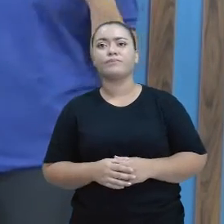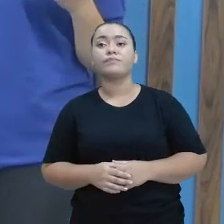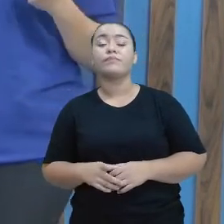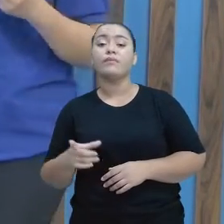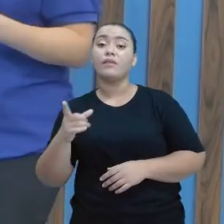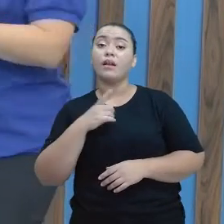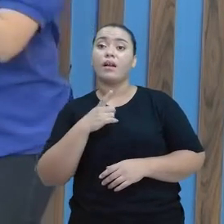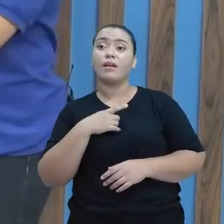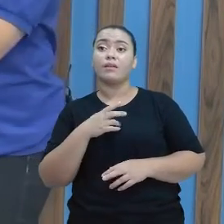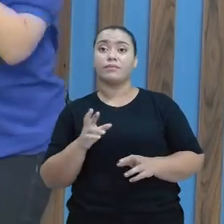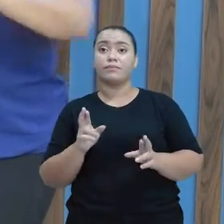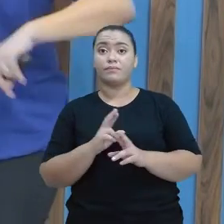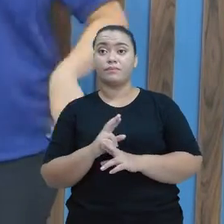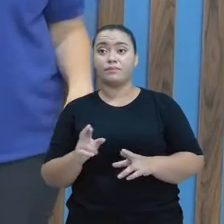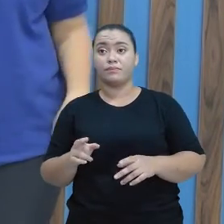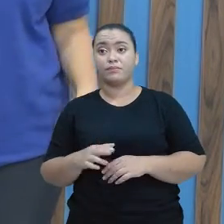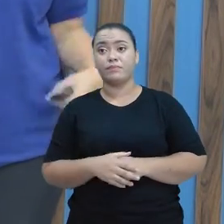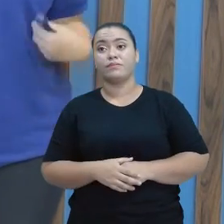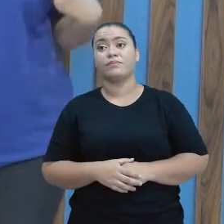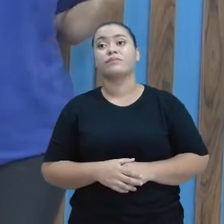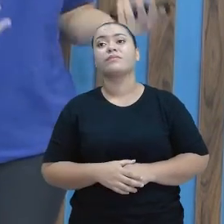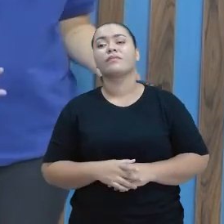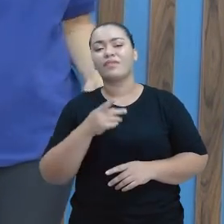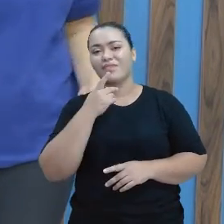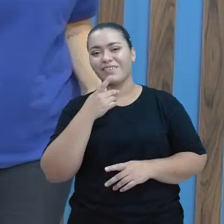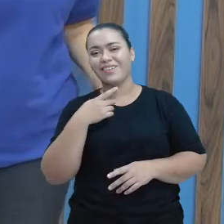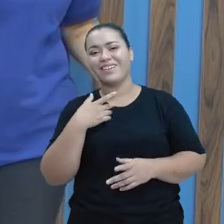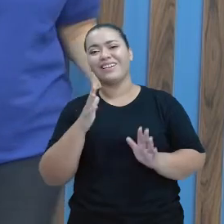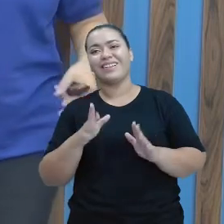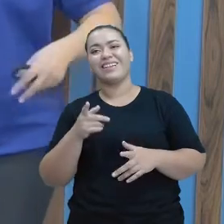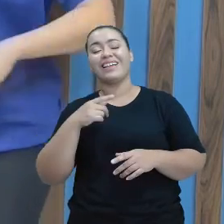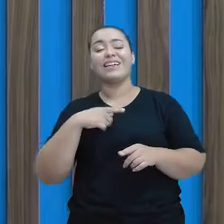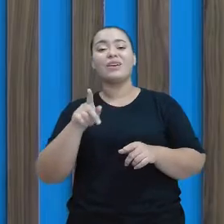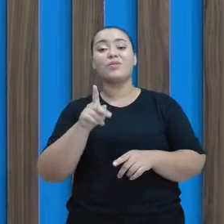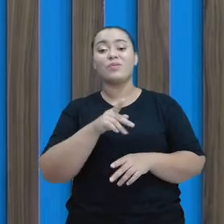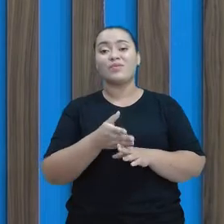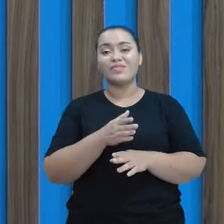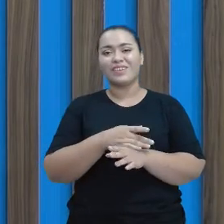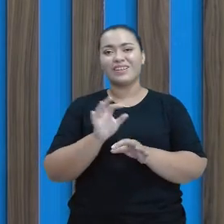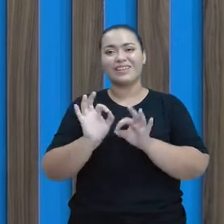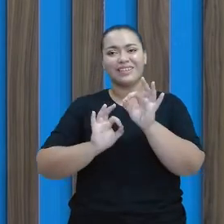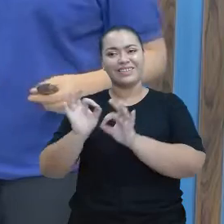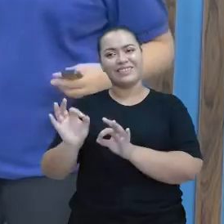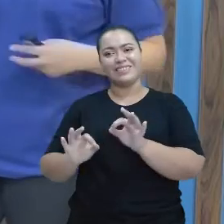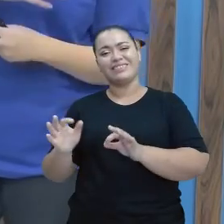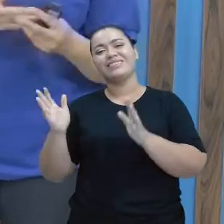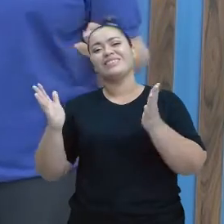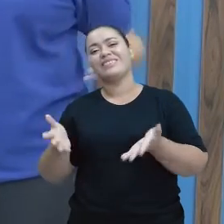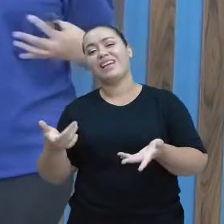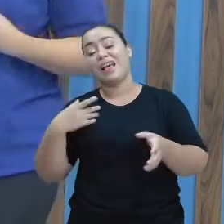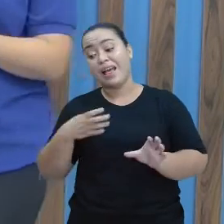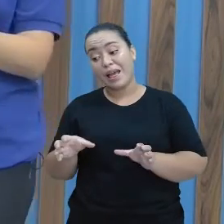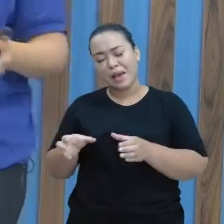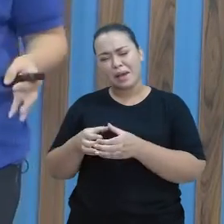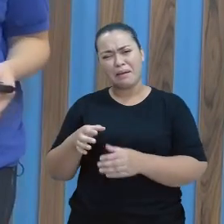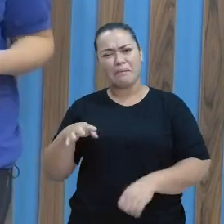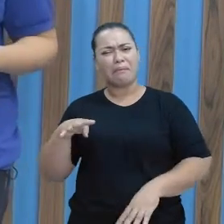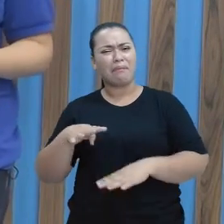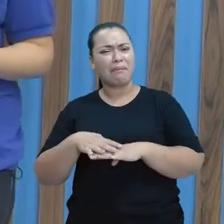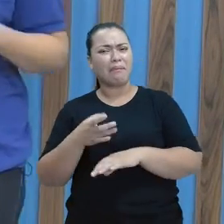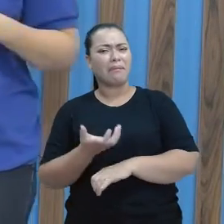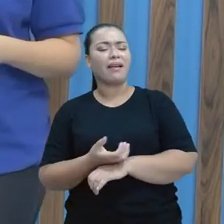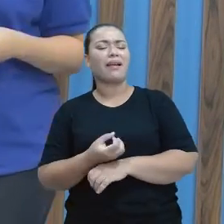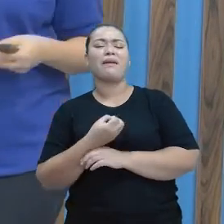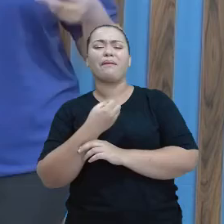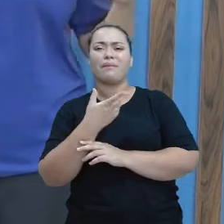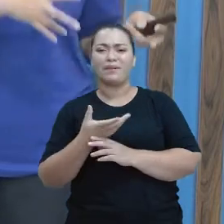de relacionar... Olha aí, Tiago já. Eu falei uma coisa e Tiago já colocou essa equipe de matemática é tão coisa